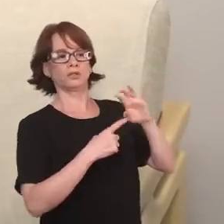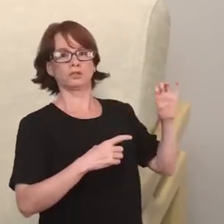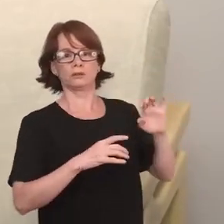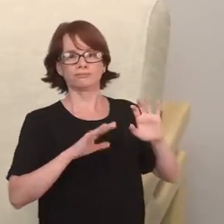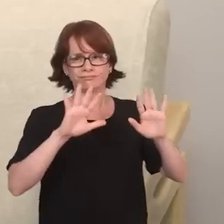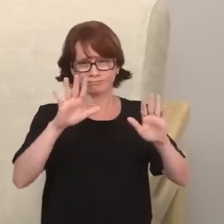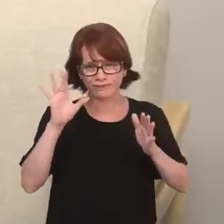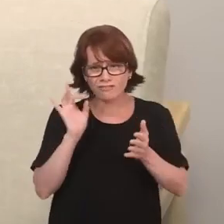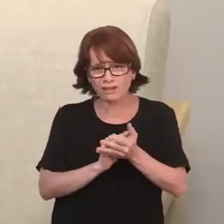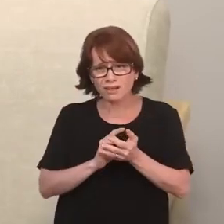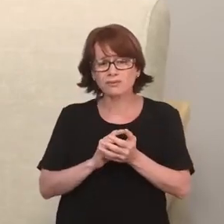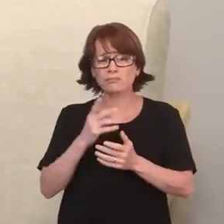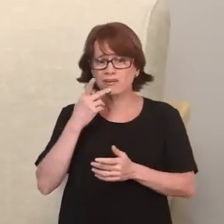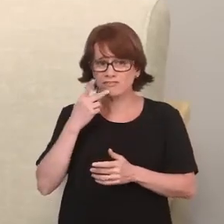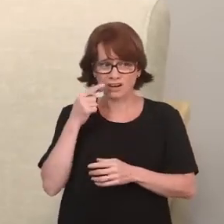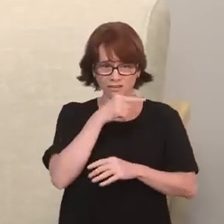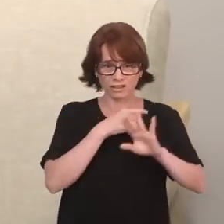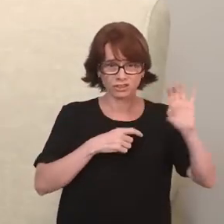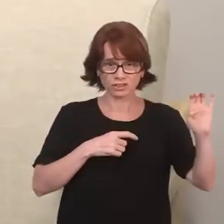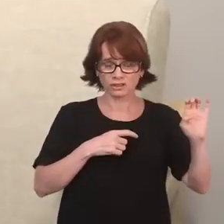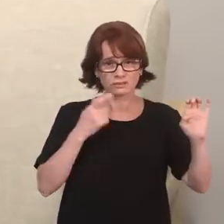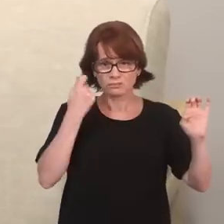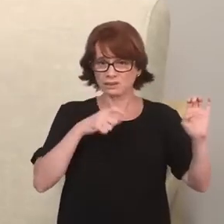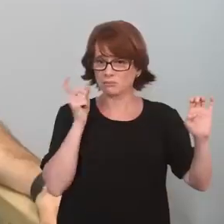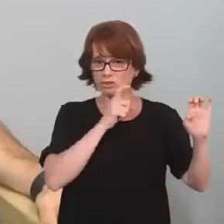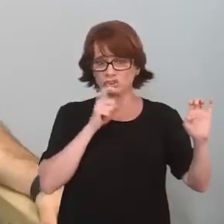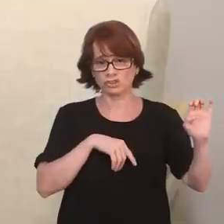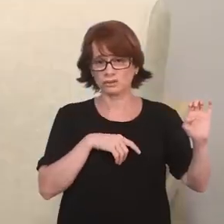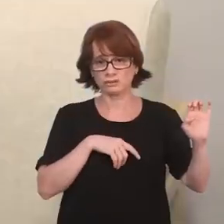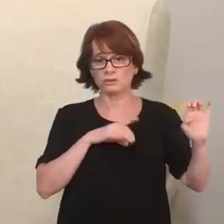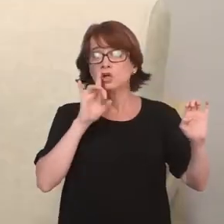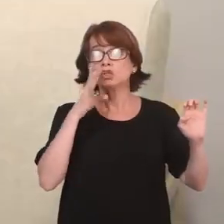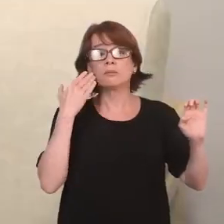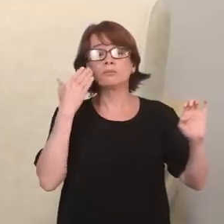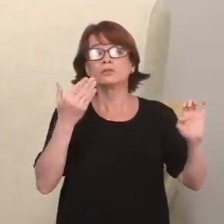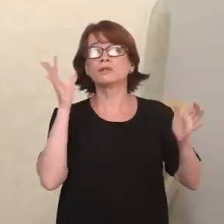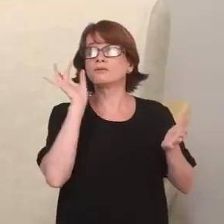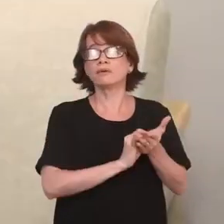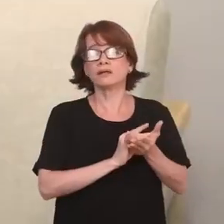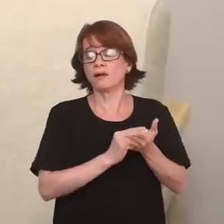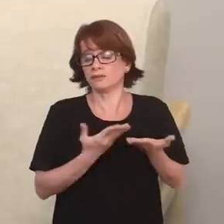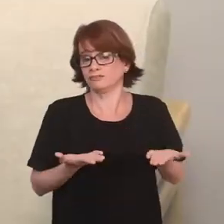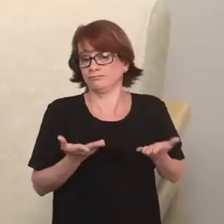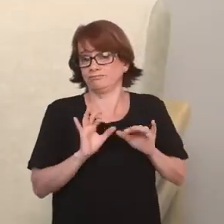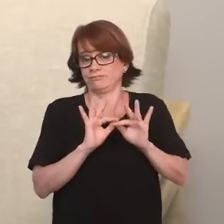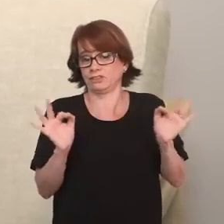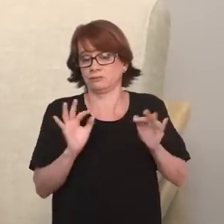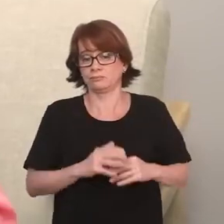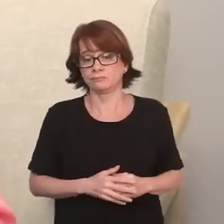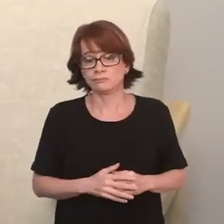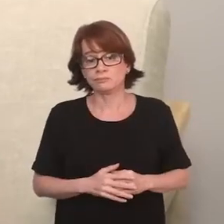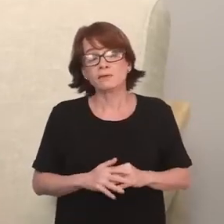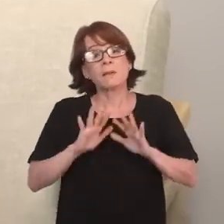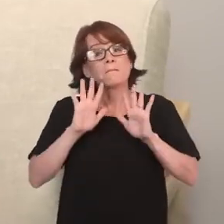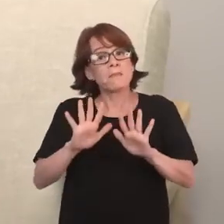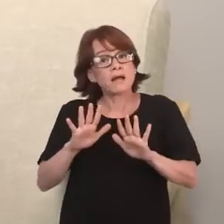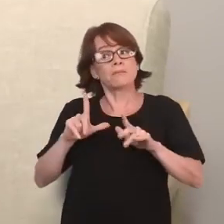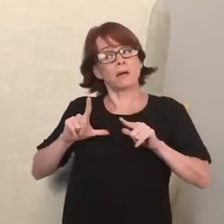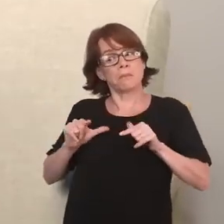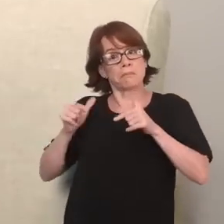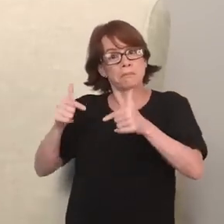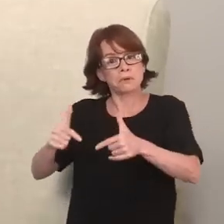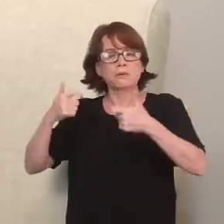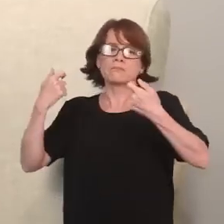uma mentira. É só falar a verdade, não é? Perfeito. Mas, além disso, a gente precisa de recursos. Agora, eu quero dizer o seguinte, eu